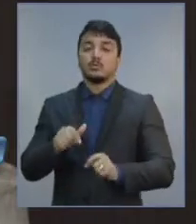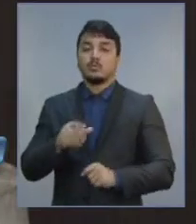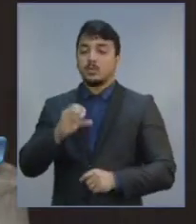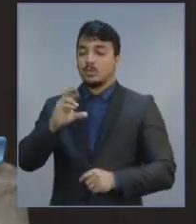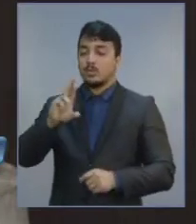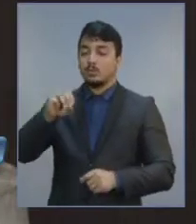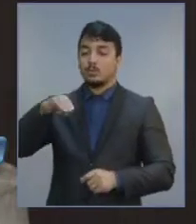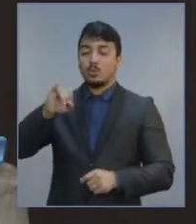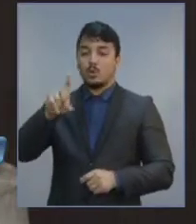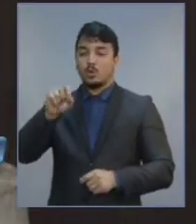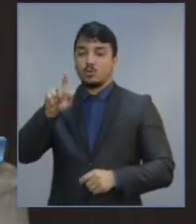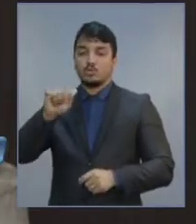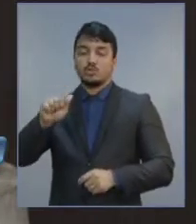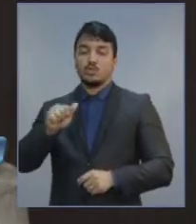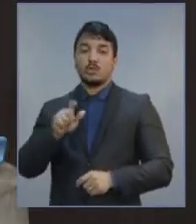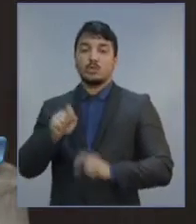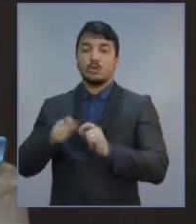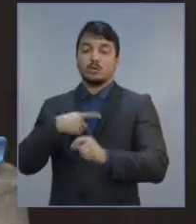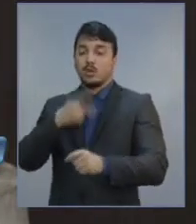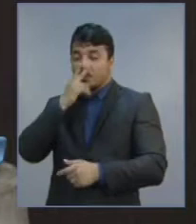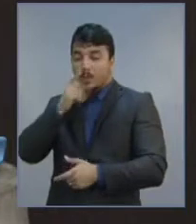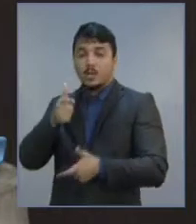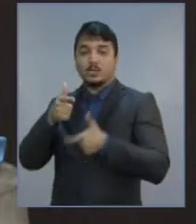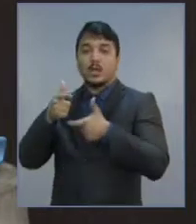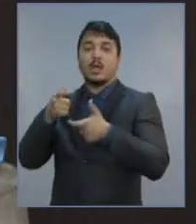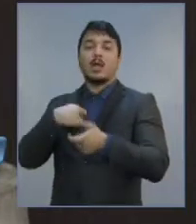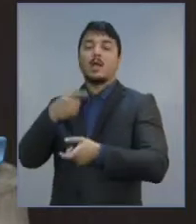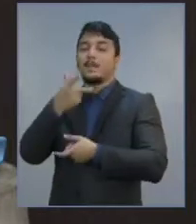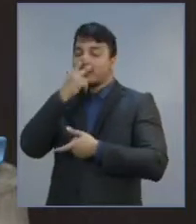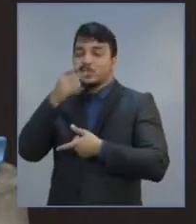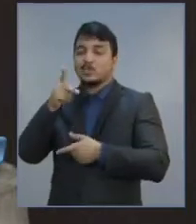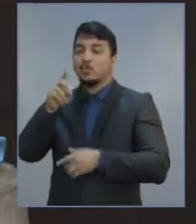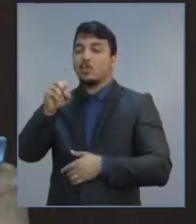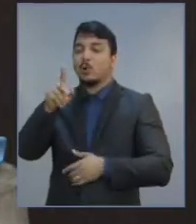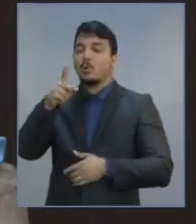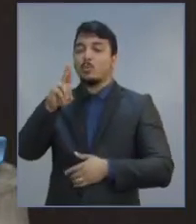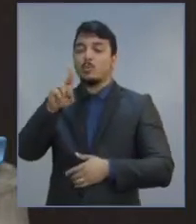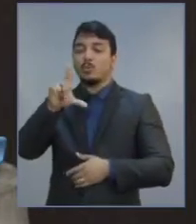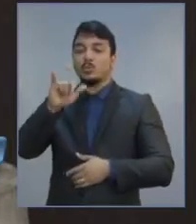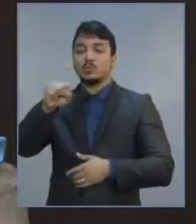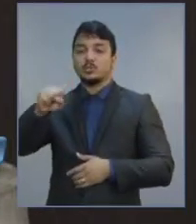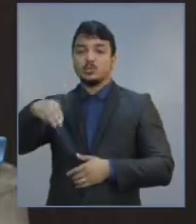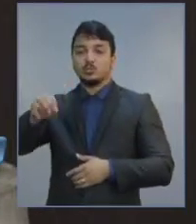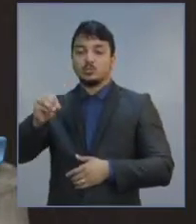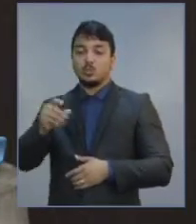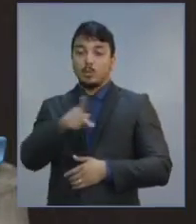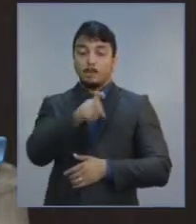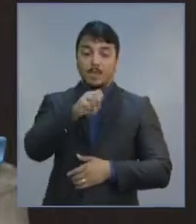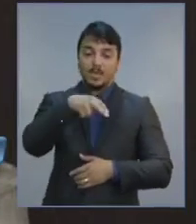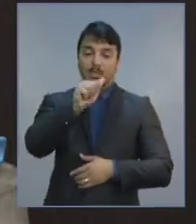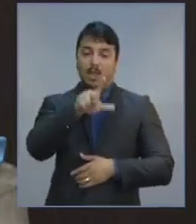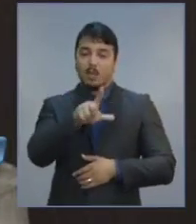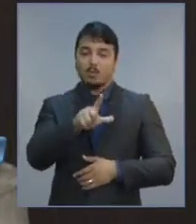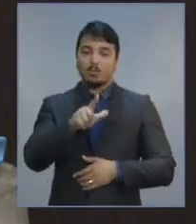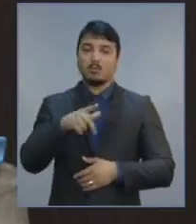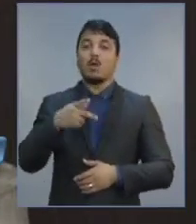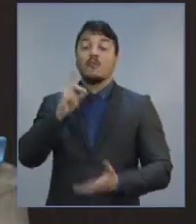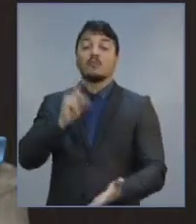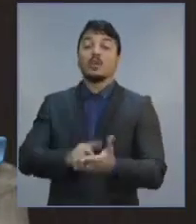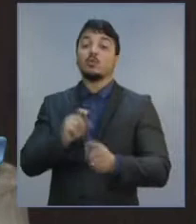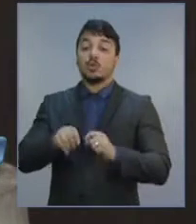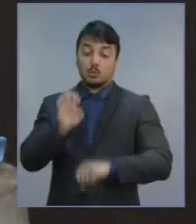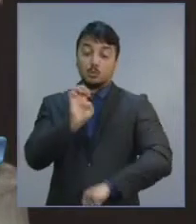criminologia crítica, de populismo penal. Na prática, o Estado